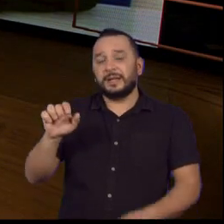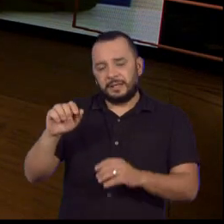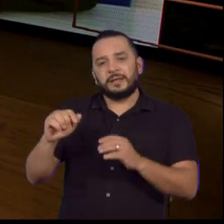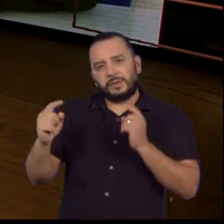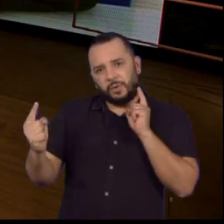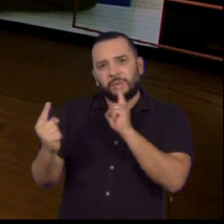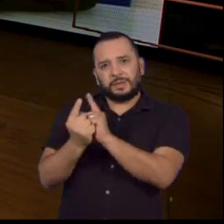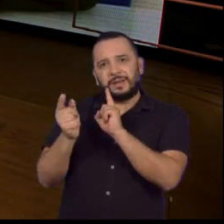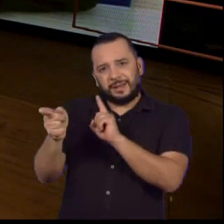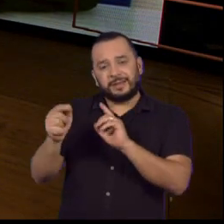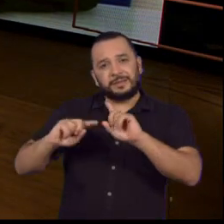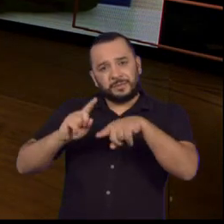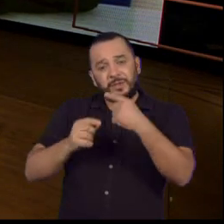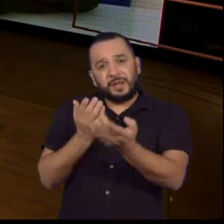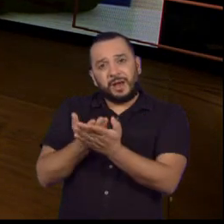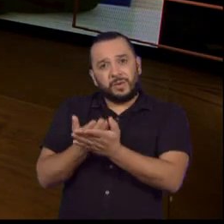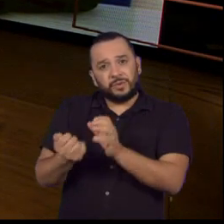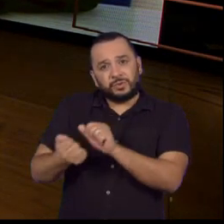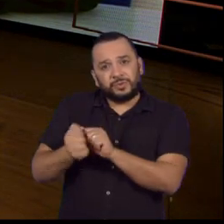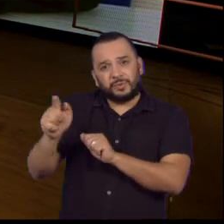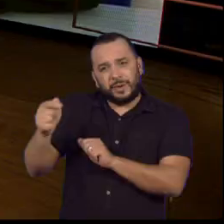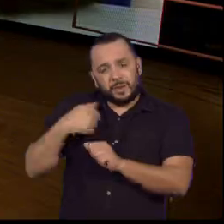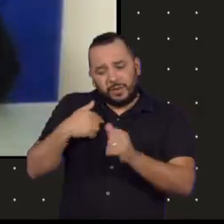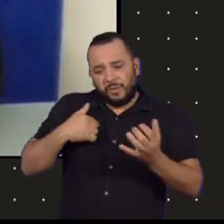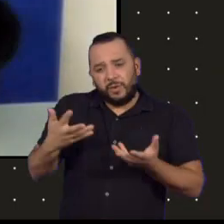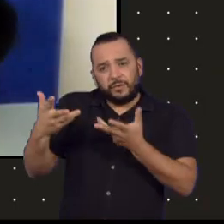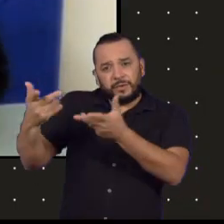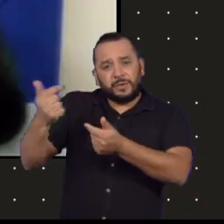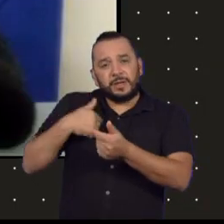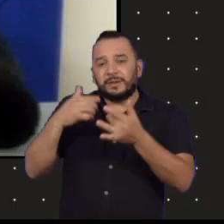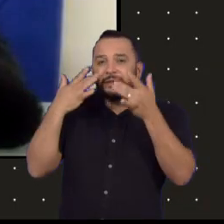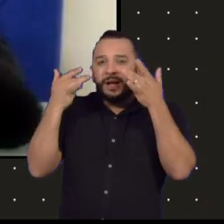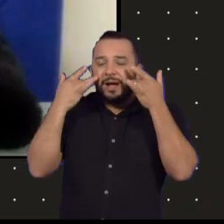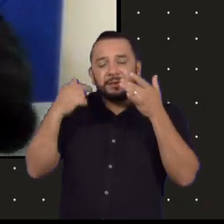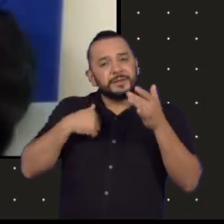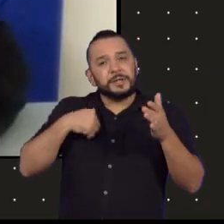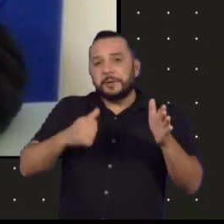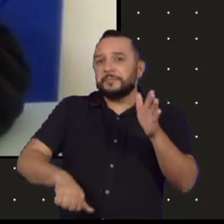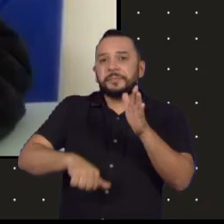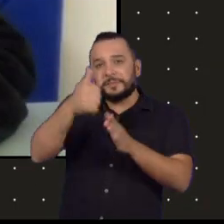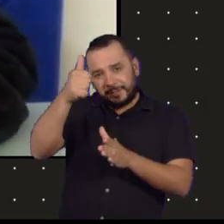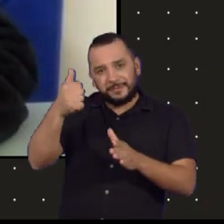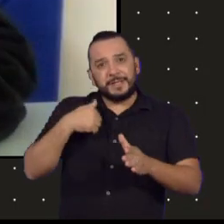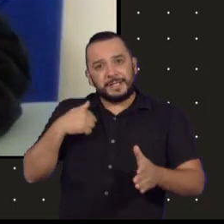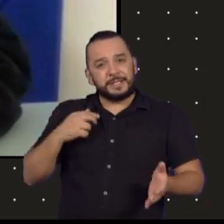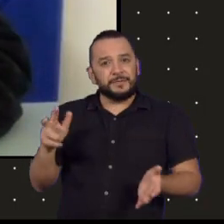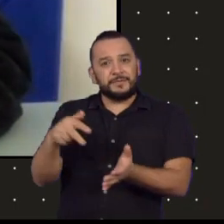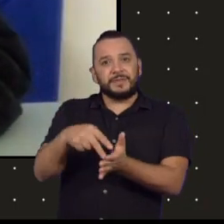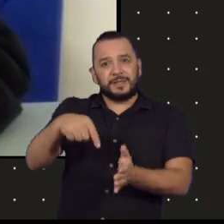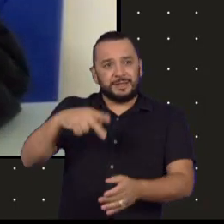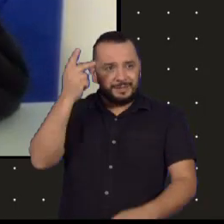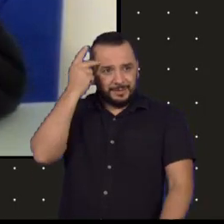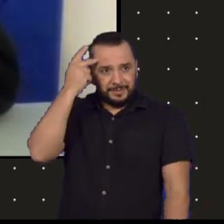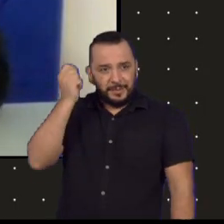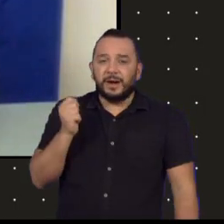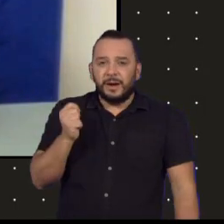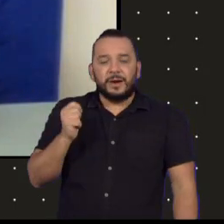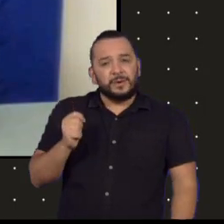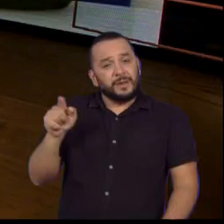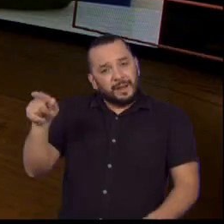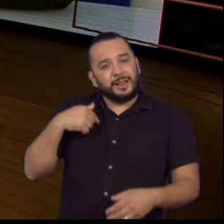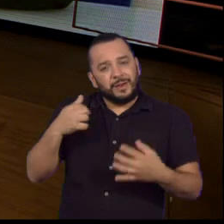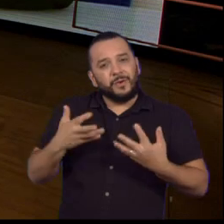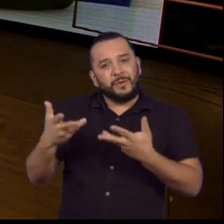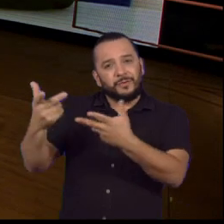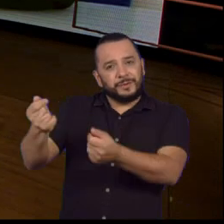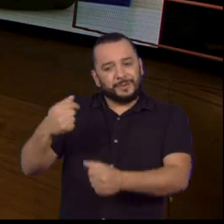fui fazer uma aula com ela. Ela me convidou para fazer esse espetáculo, e foi a primeira vez, de fato, que eu vim para São Paulo, foi através do convite